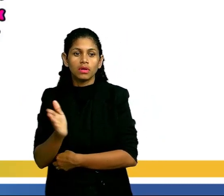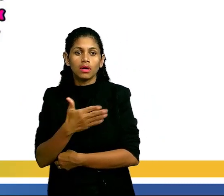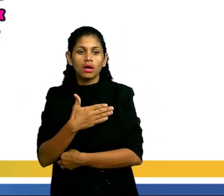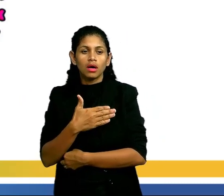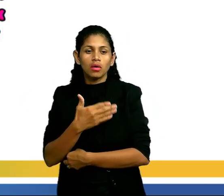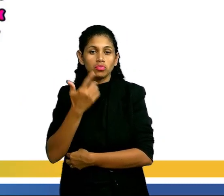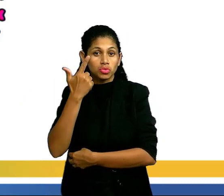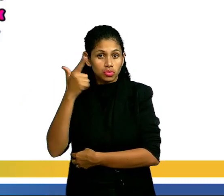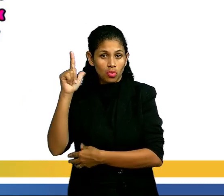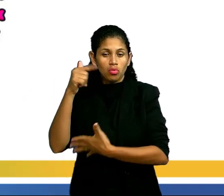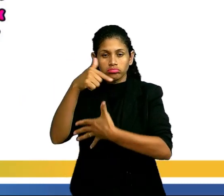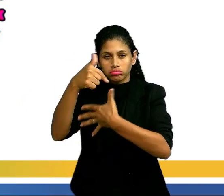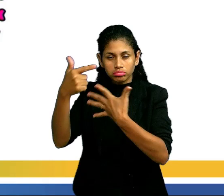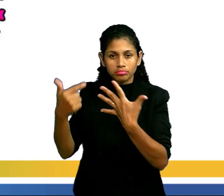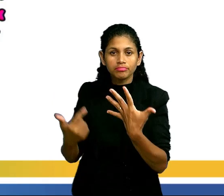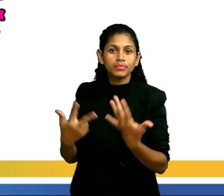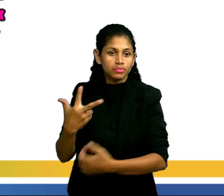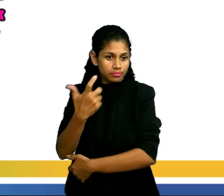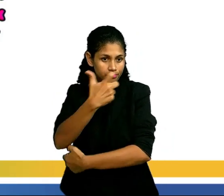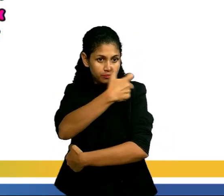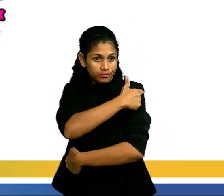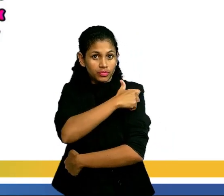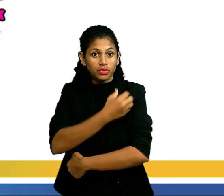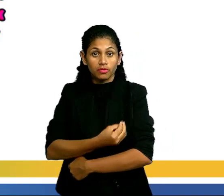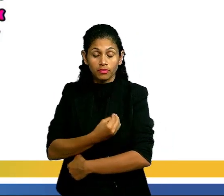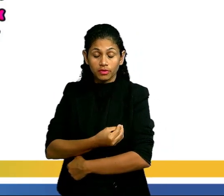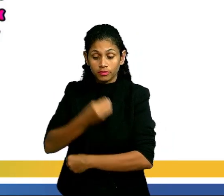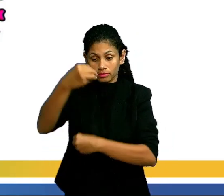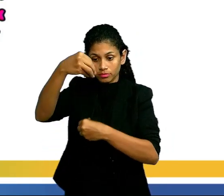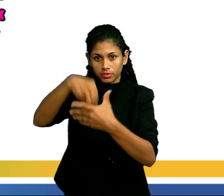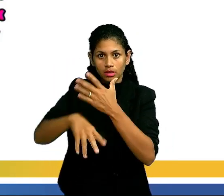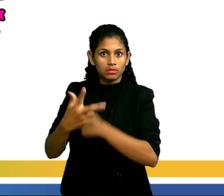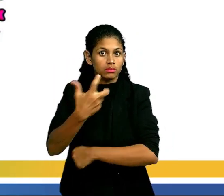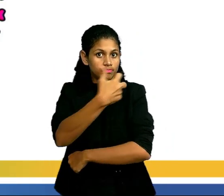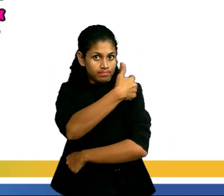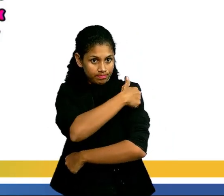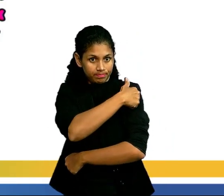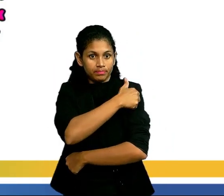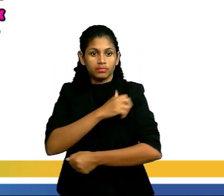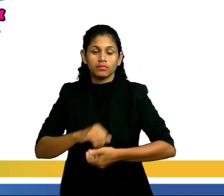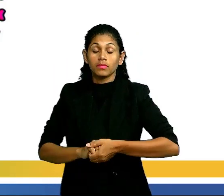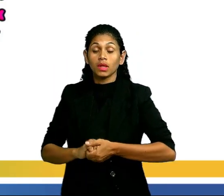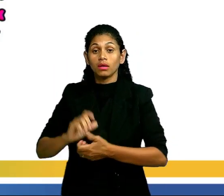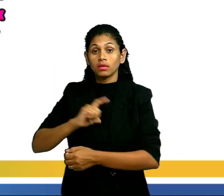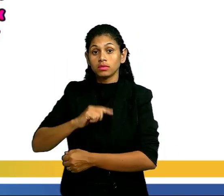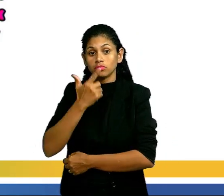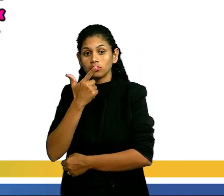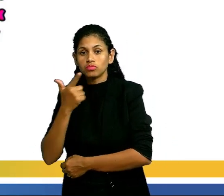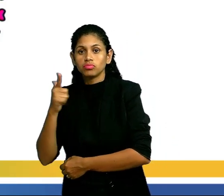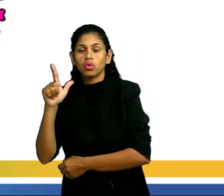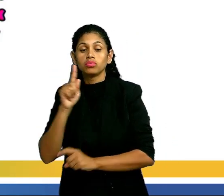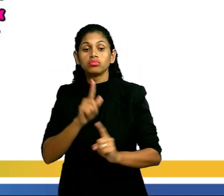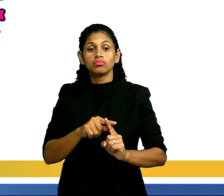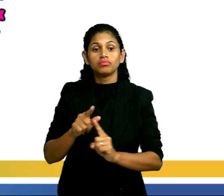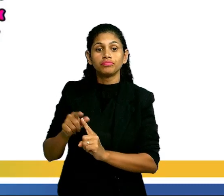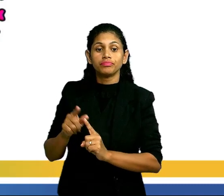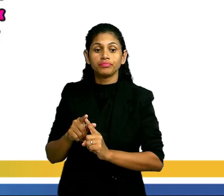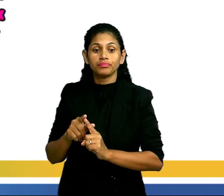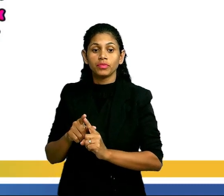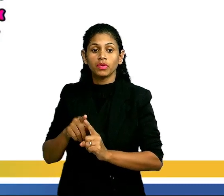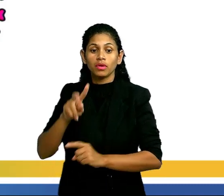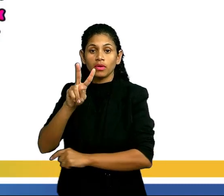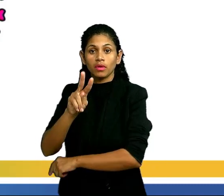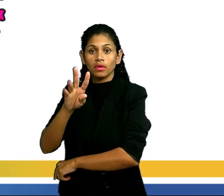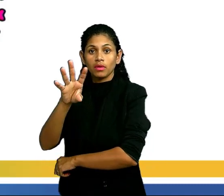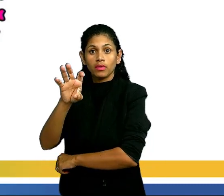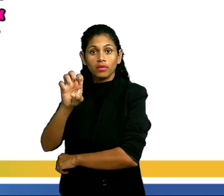de vírus, né, que está vivo aí dentro da própria vacina. E temos um outro tipo, que é uma vacina de vetor